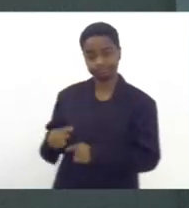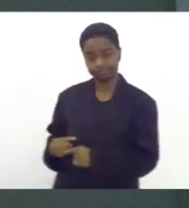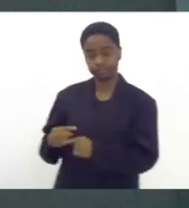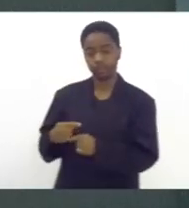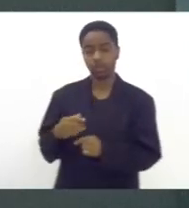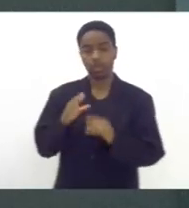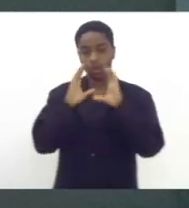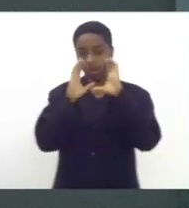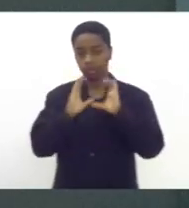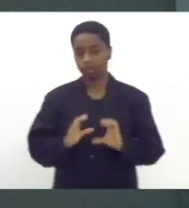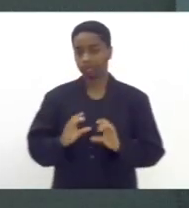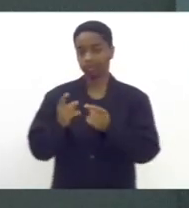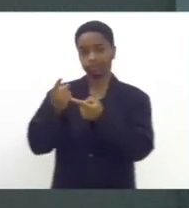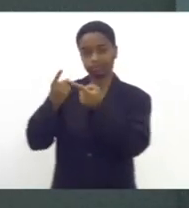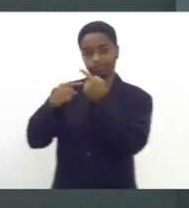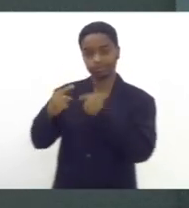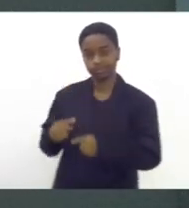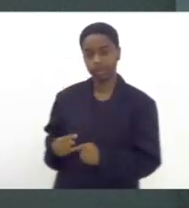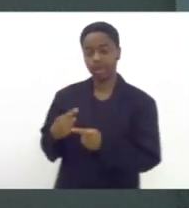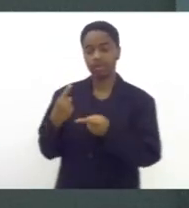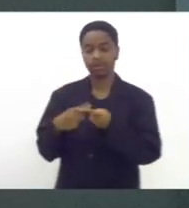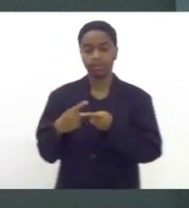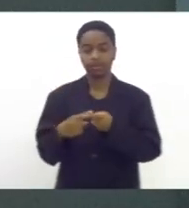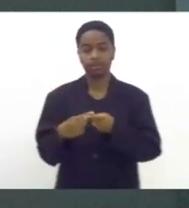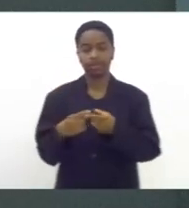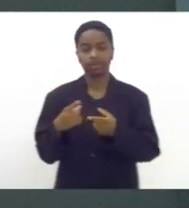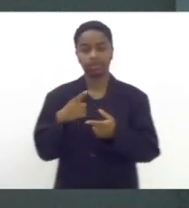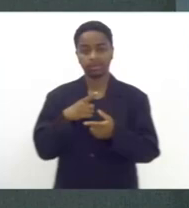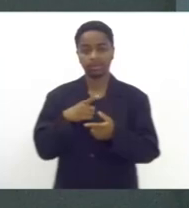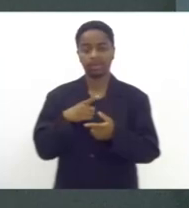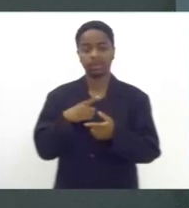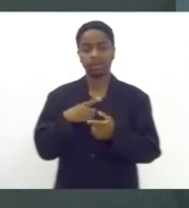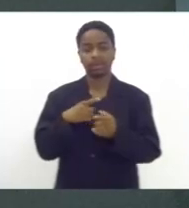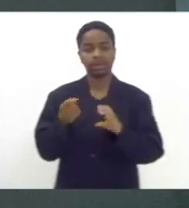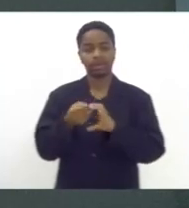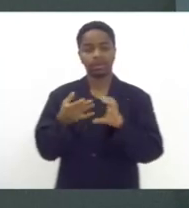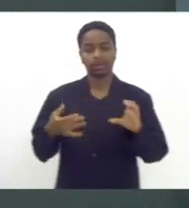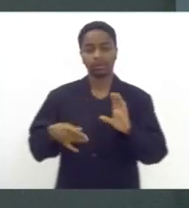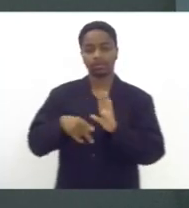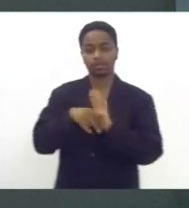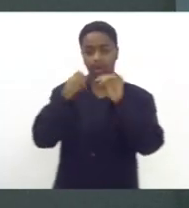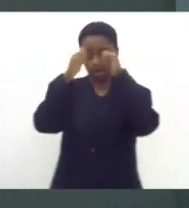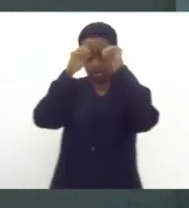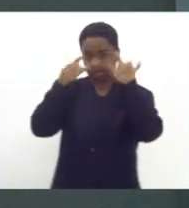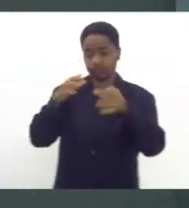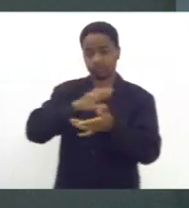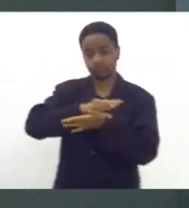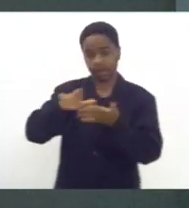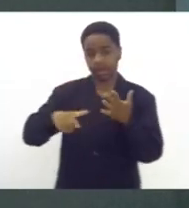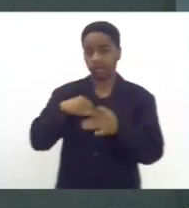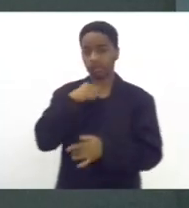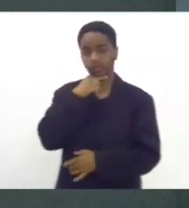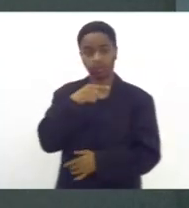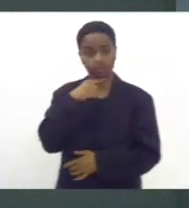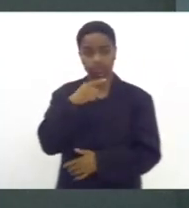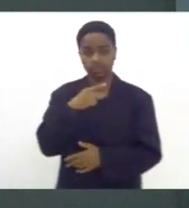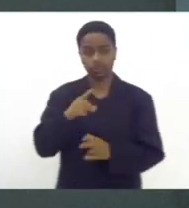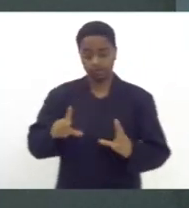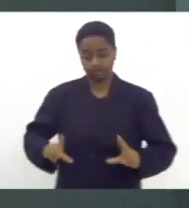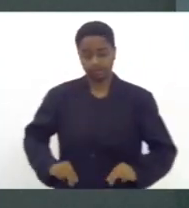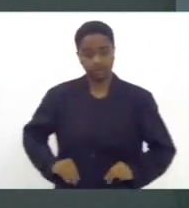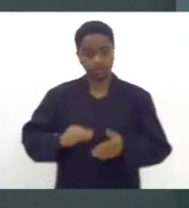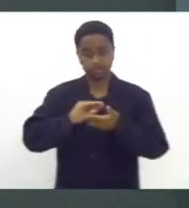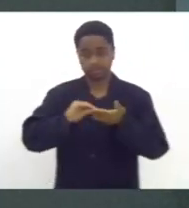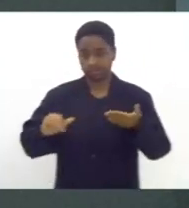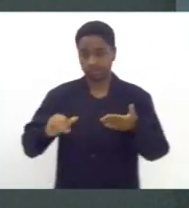comportamento ela se tornou uma criança com muitas estereotipias eu não consigo avançar num desfralde com ela